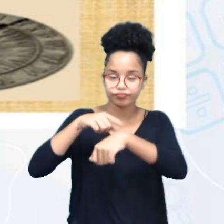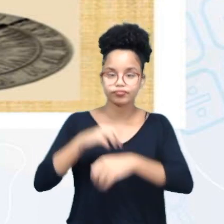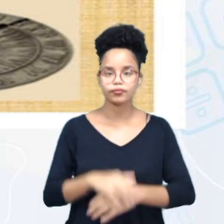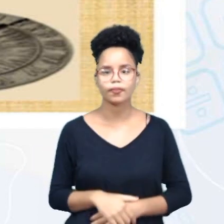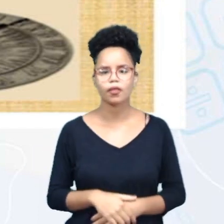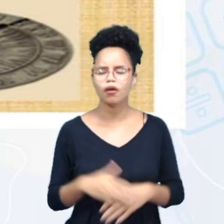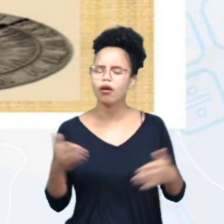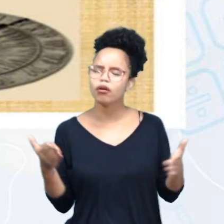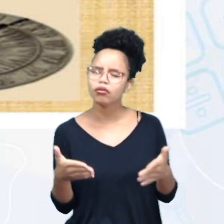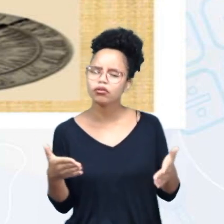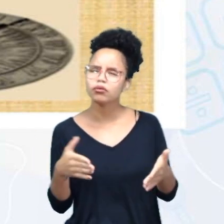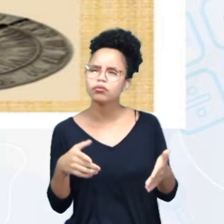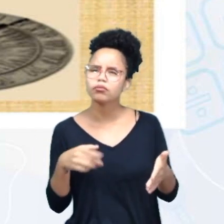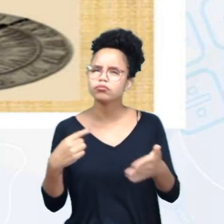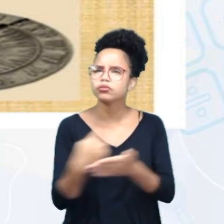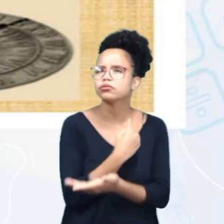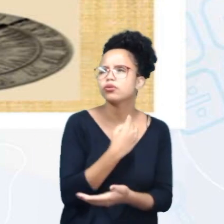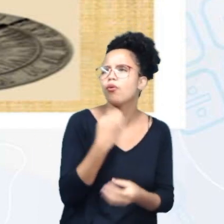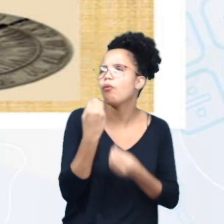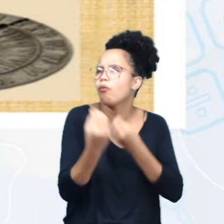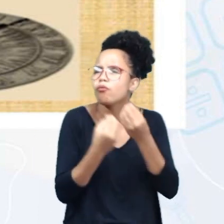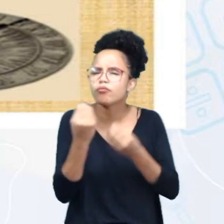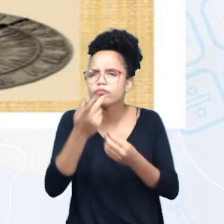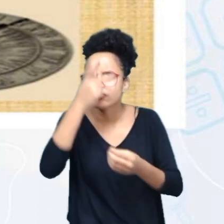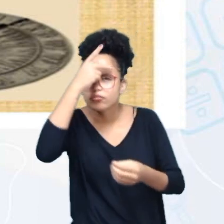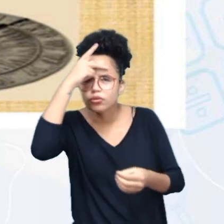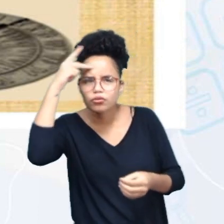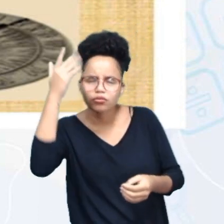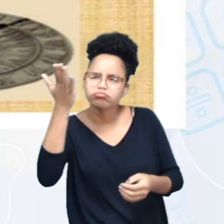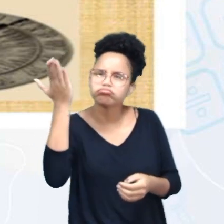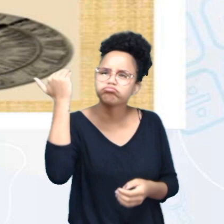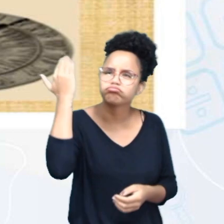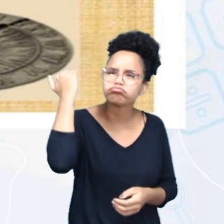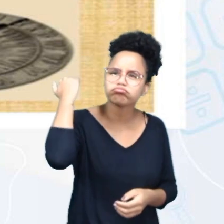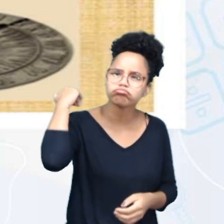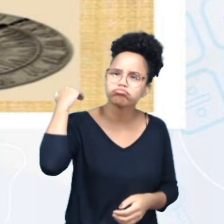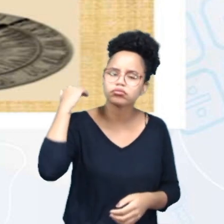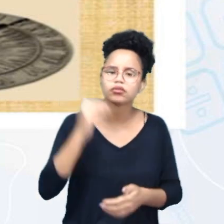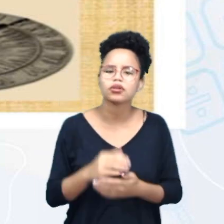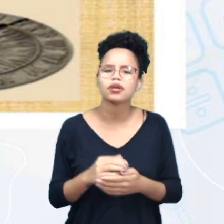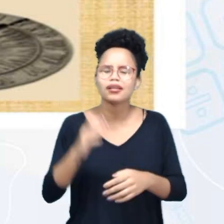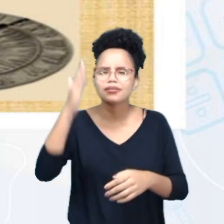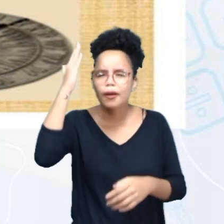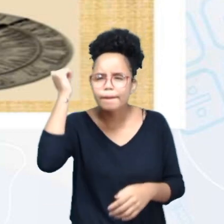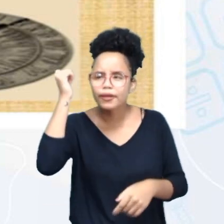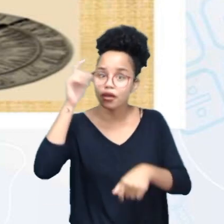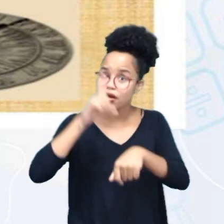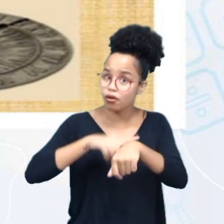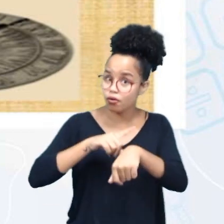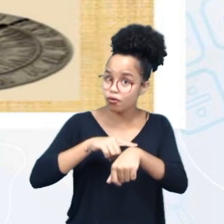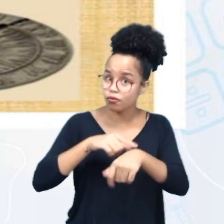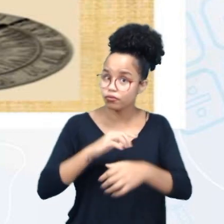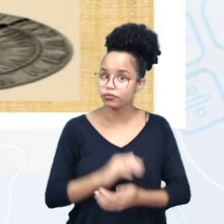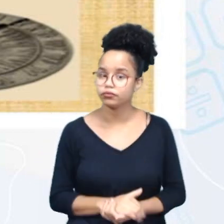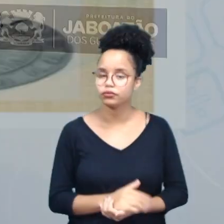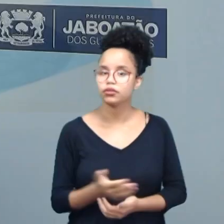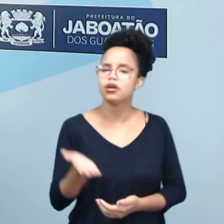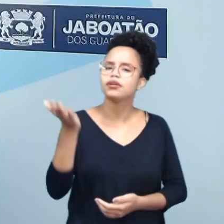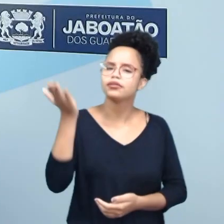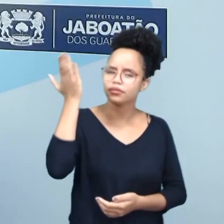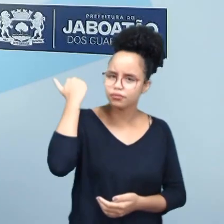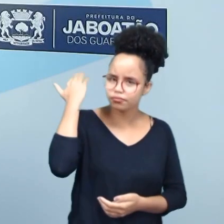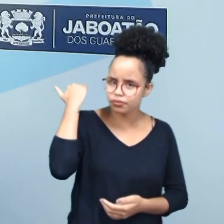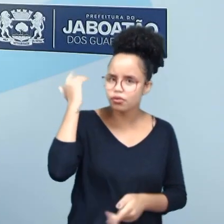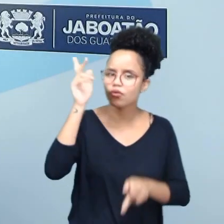nos perguntamos, como os povos da antiguidade, eles sabiam como era a hora? Bem, na antiguidade,